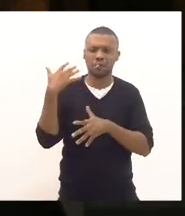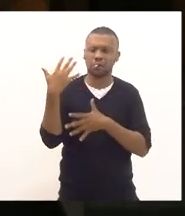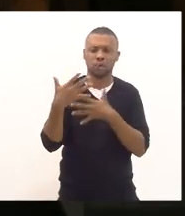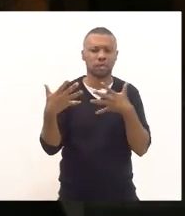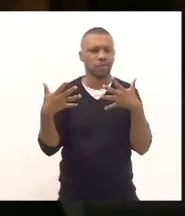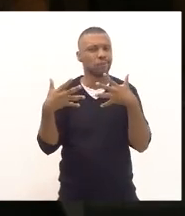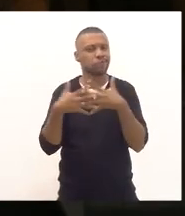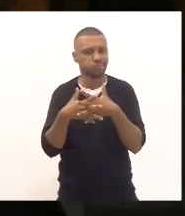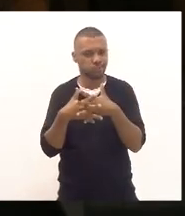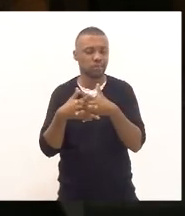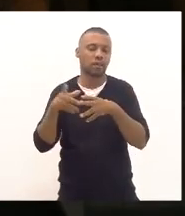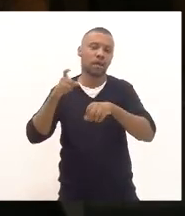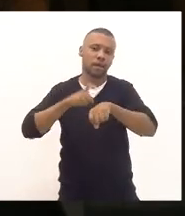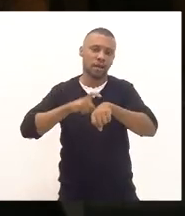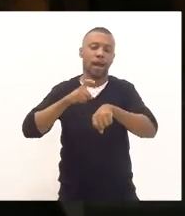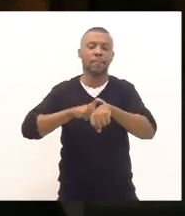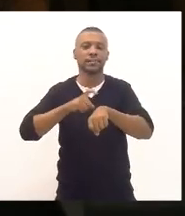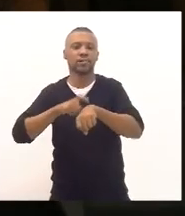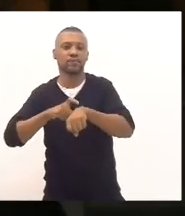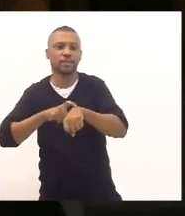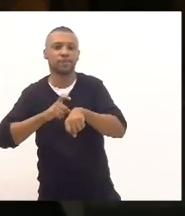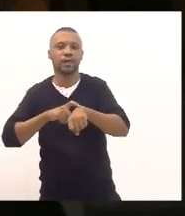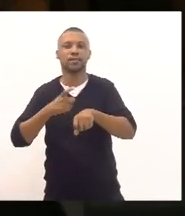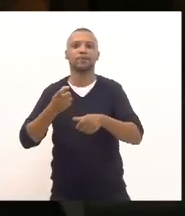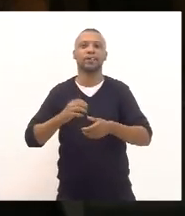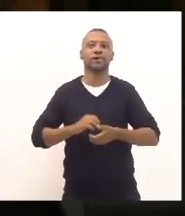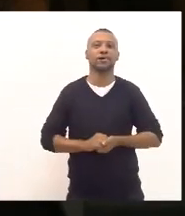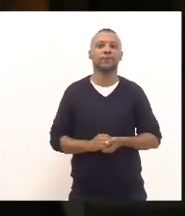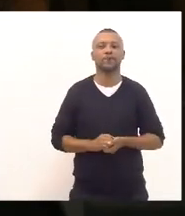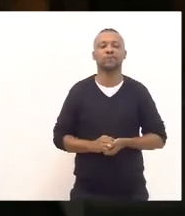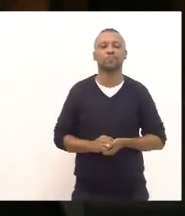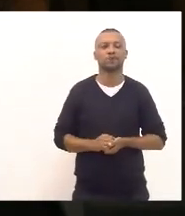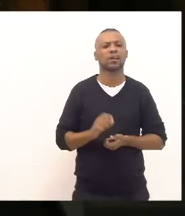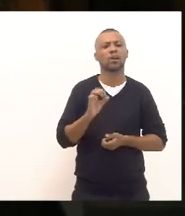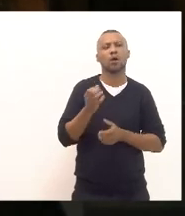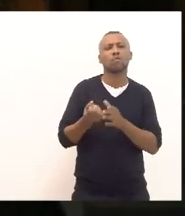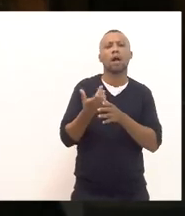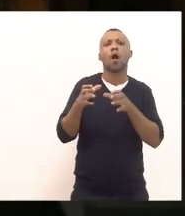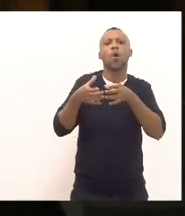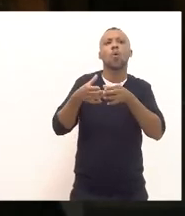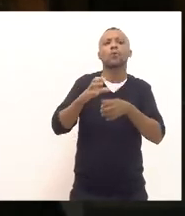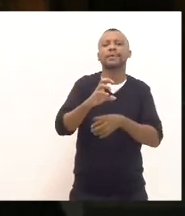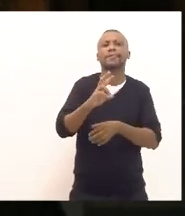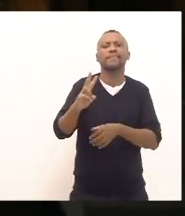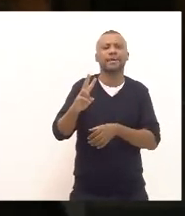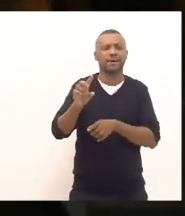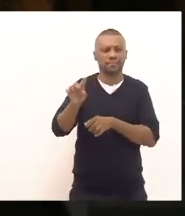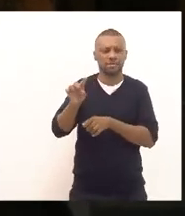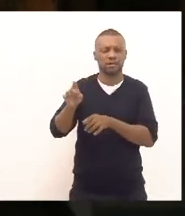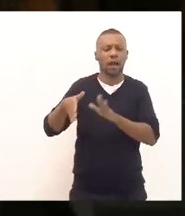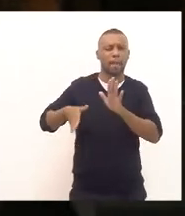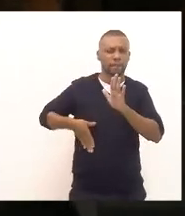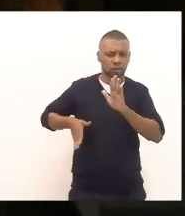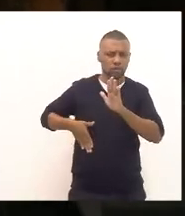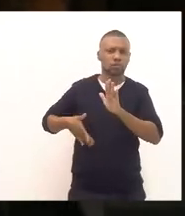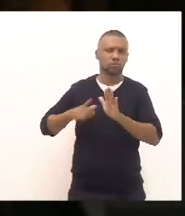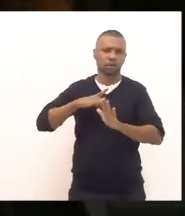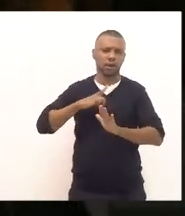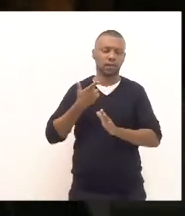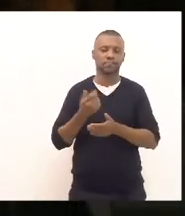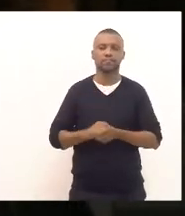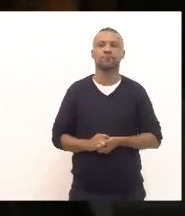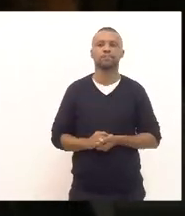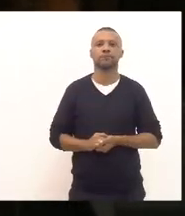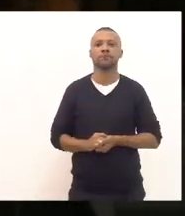caos Desde aquela época fortalecendo assim a Falange vermelha e que hoje é o comando vermelho dessa